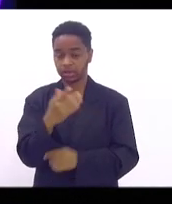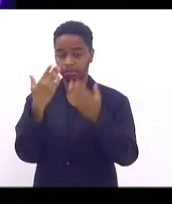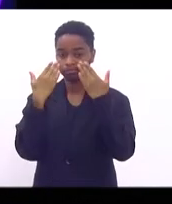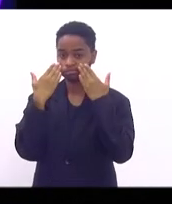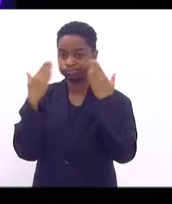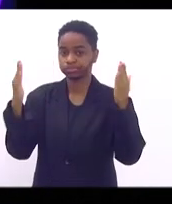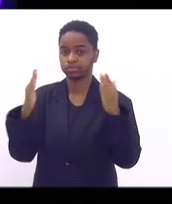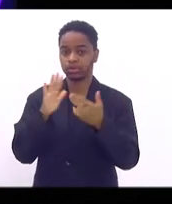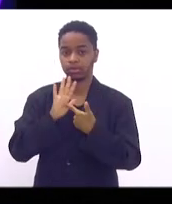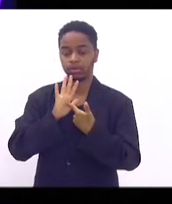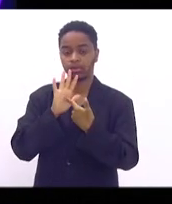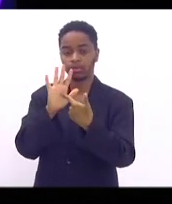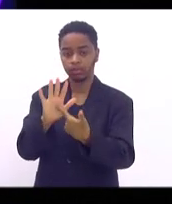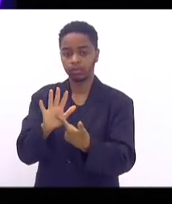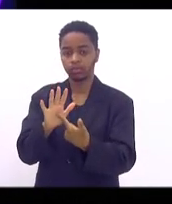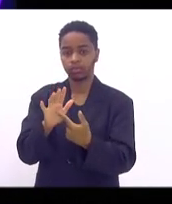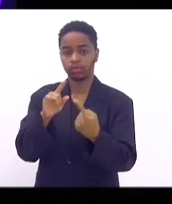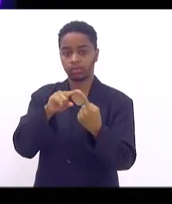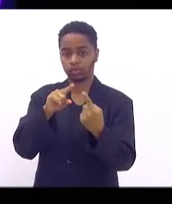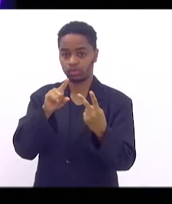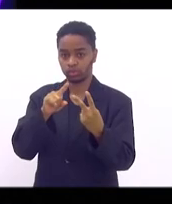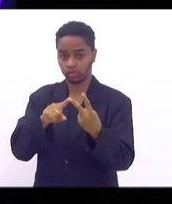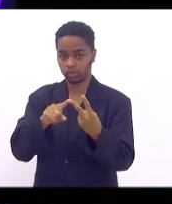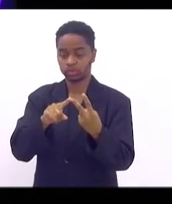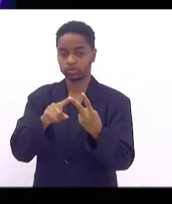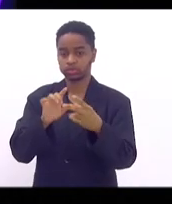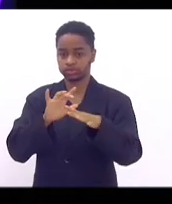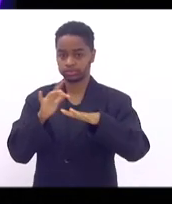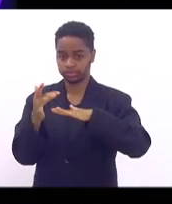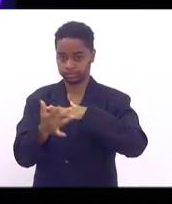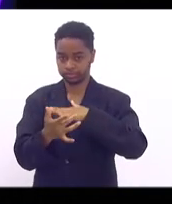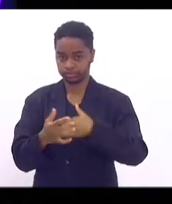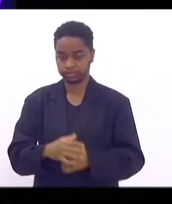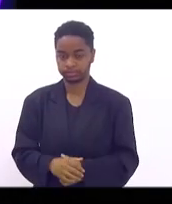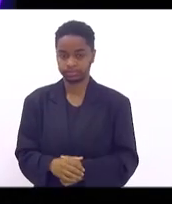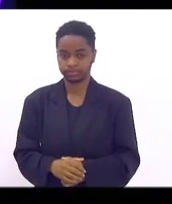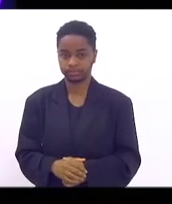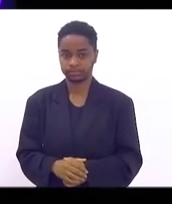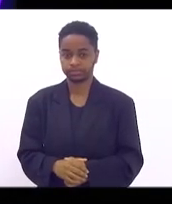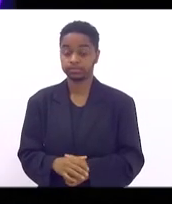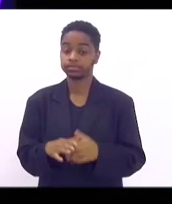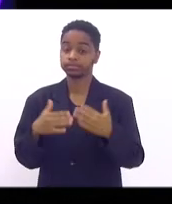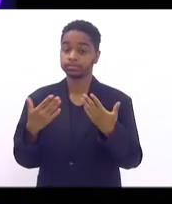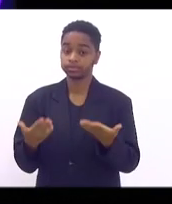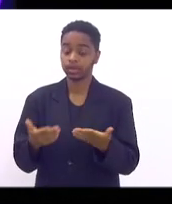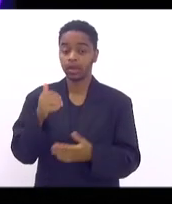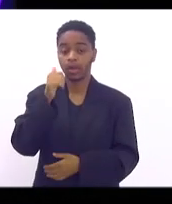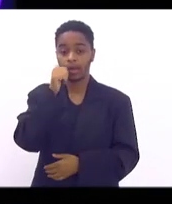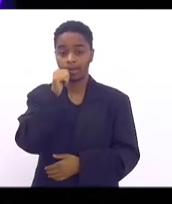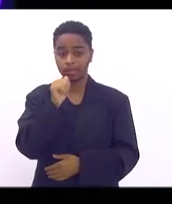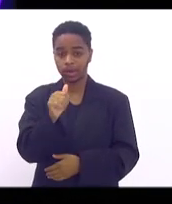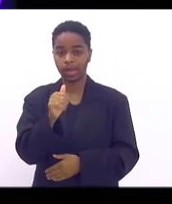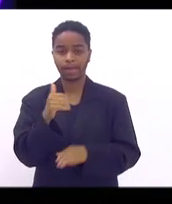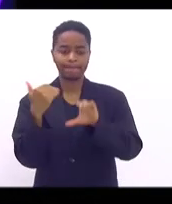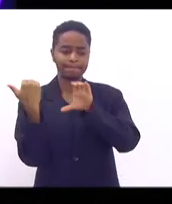exposta em 2 perfis de redes sociais. E aí ela começou a receber na sua